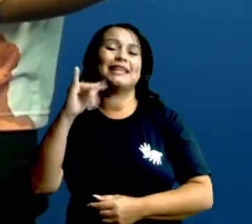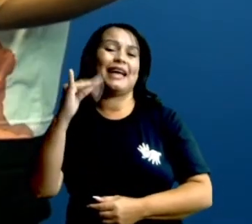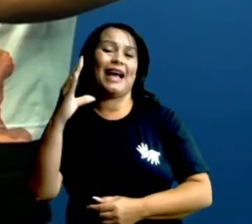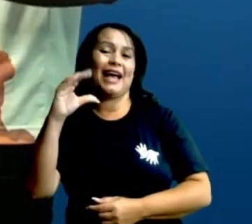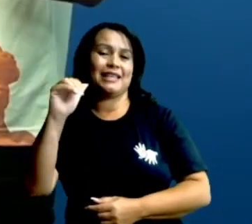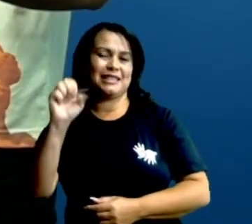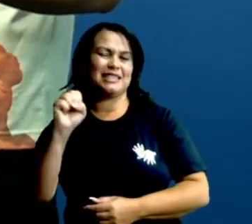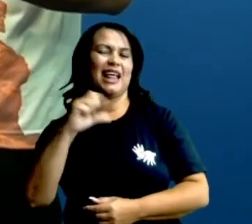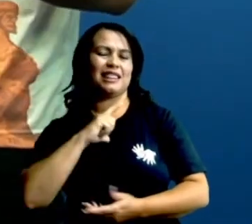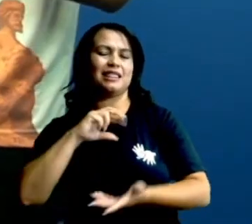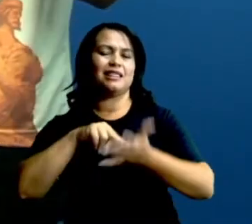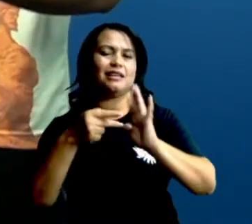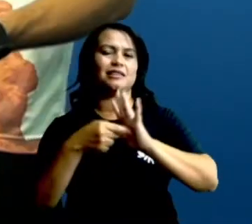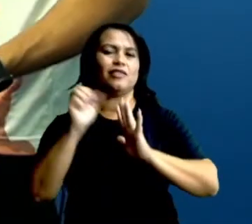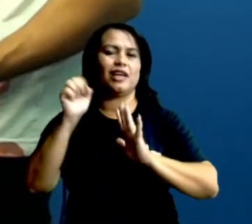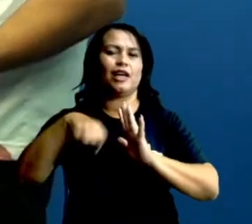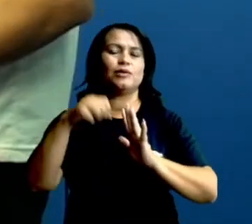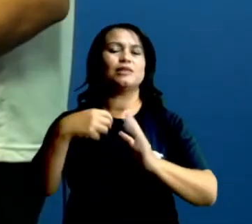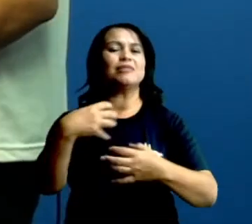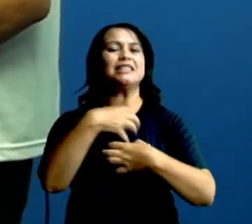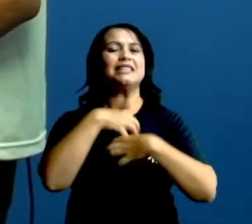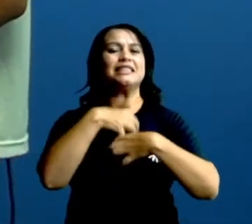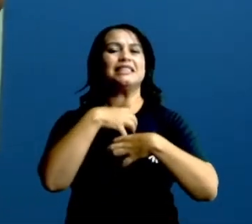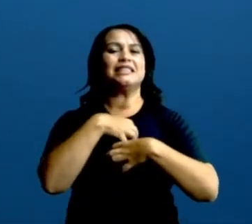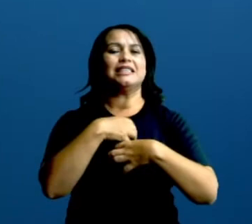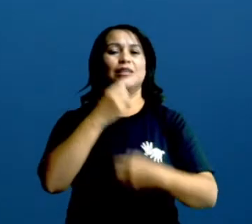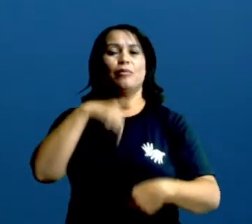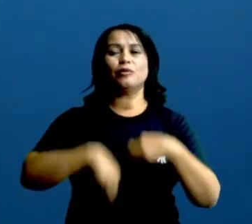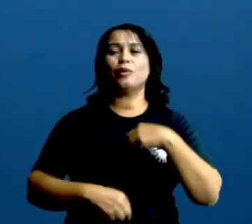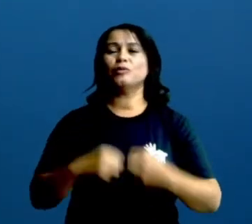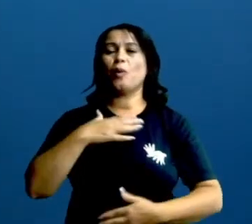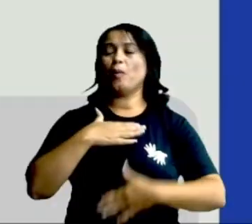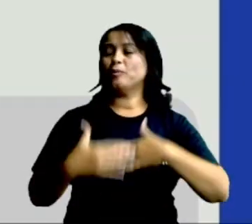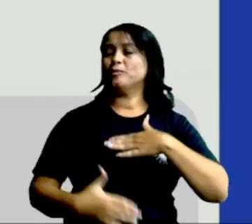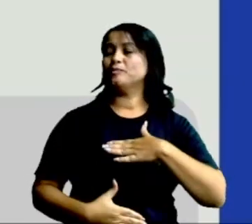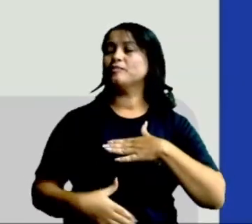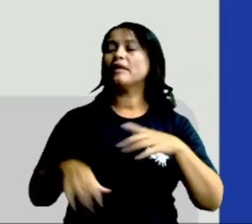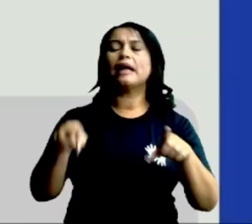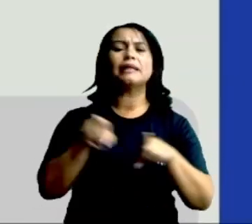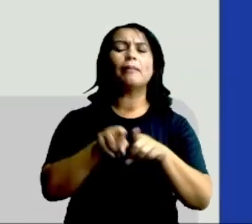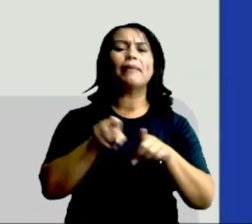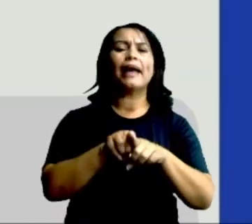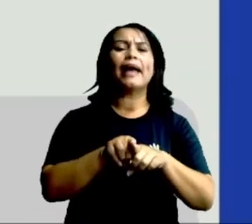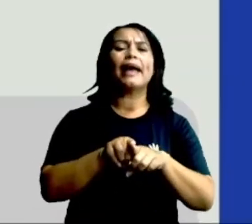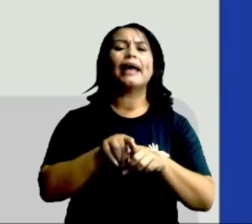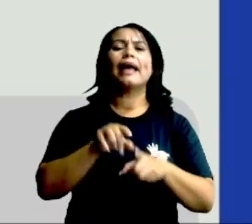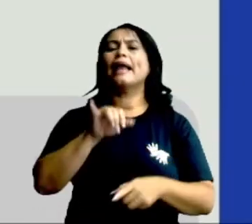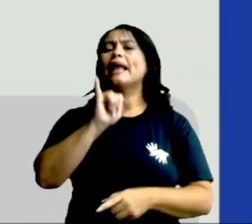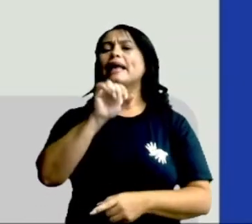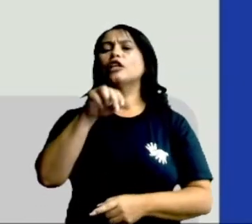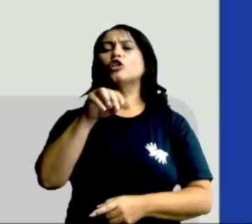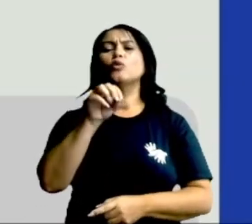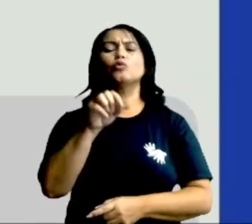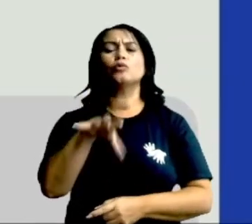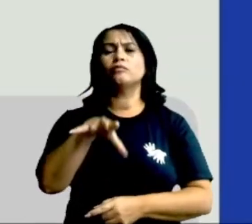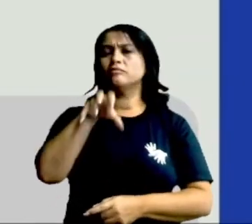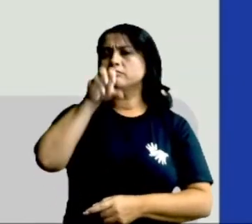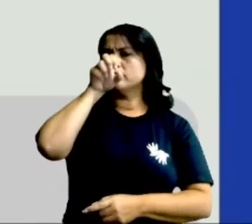esse significado, o fato dela poder ser sentida pelos nossos órgãos. Ela é inodoro, né? O próprio nome está dizendo,